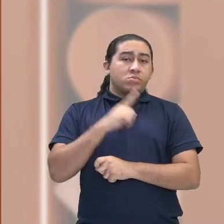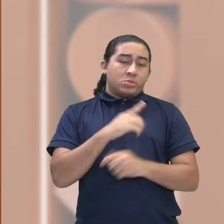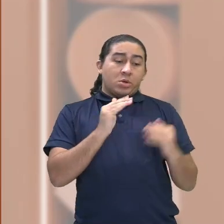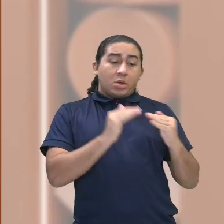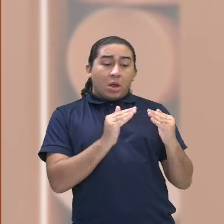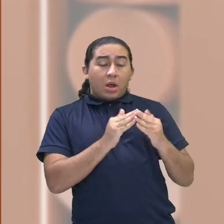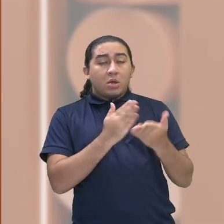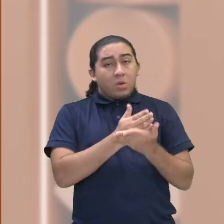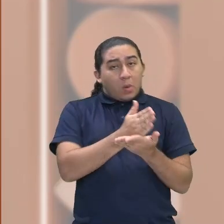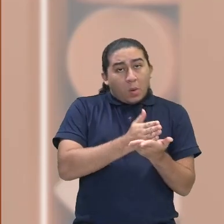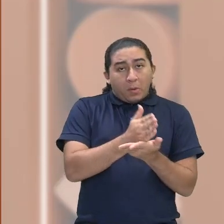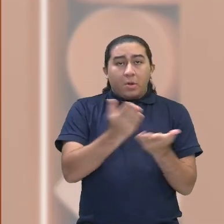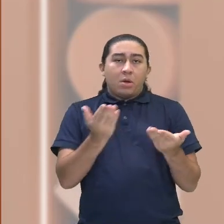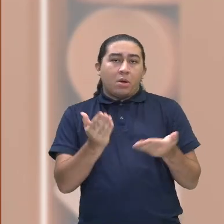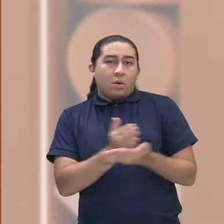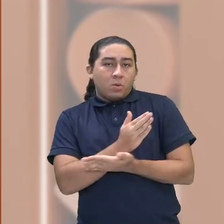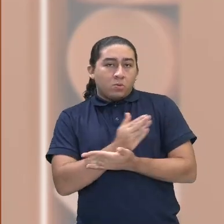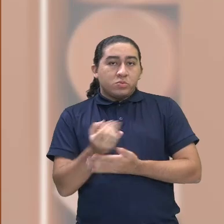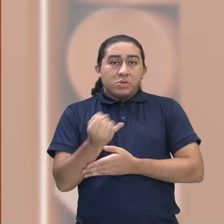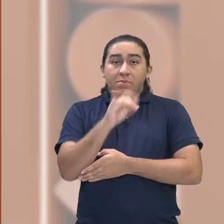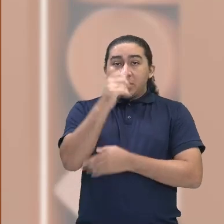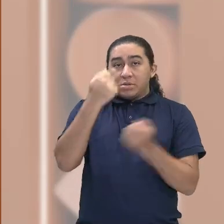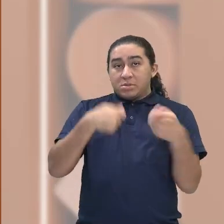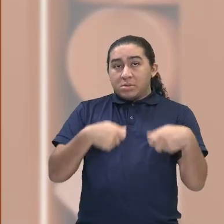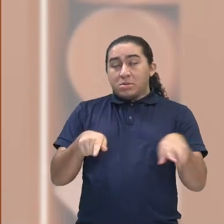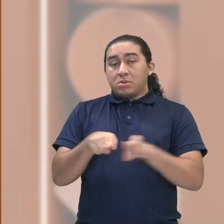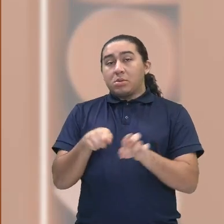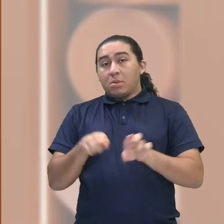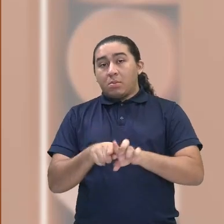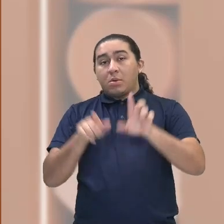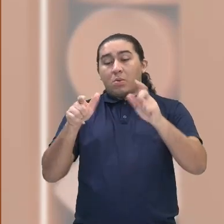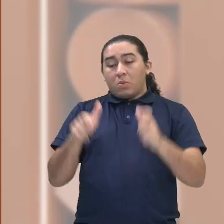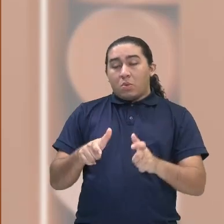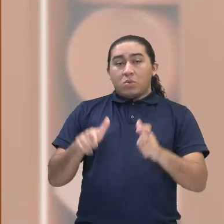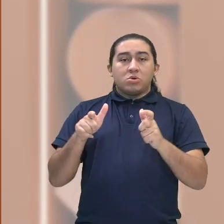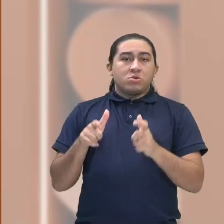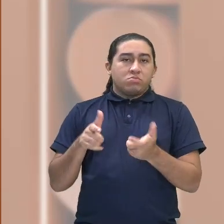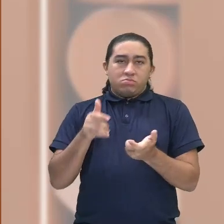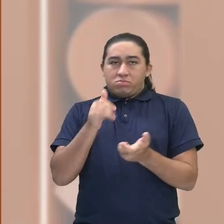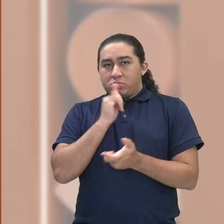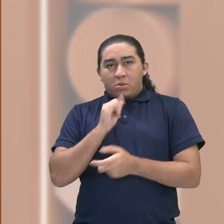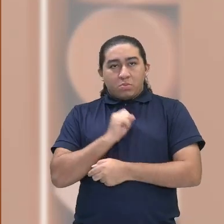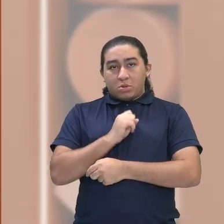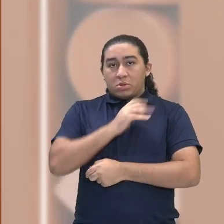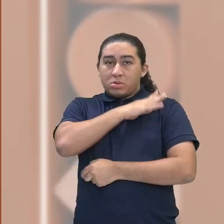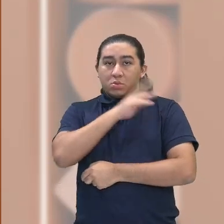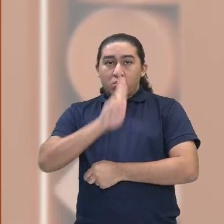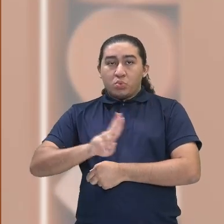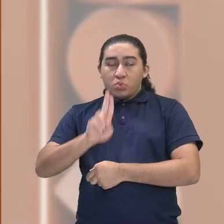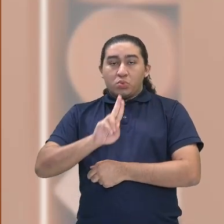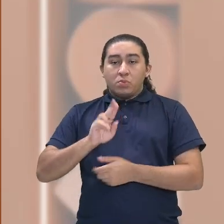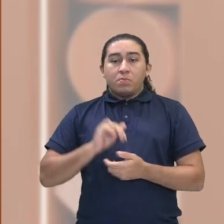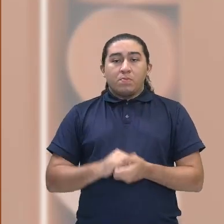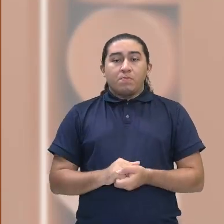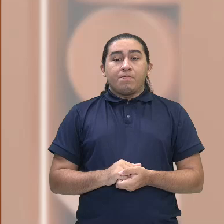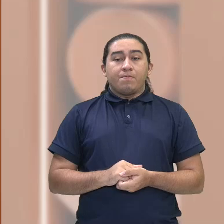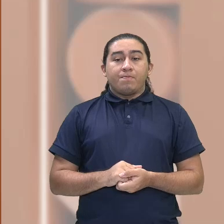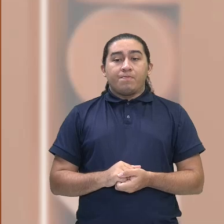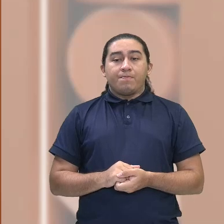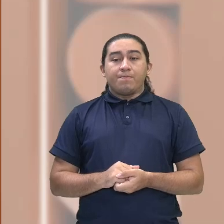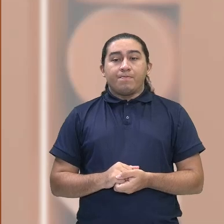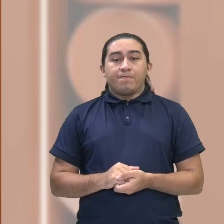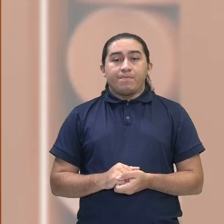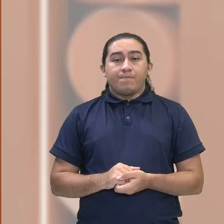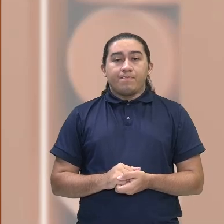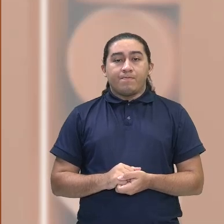coisa que fosse necessária, quanto também, principalmente, nas mãos dos soldados, tá bom? Então, Meroé, que